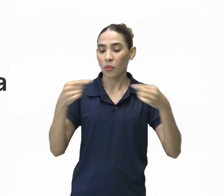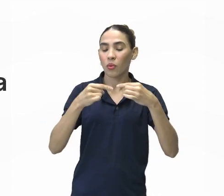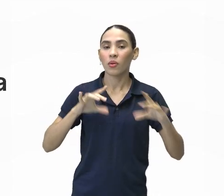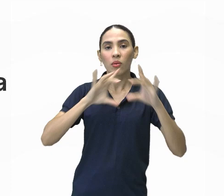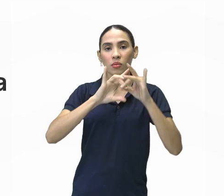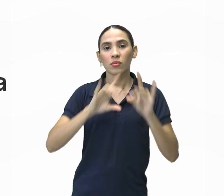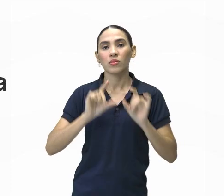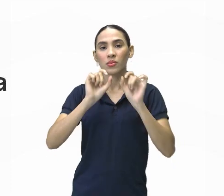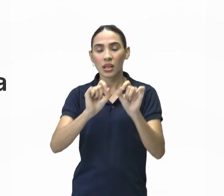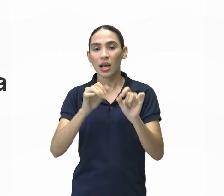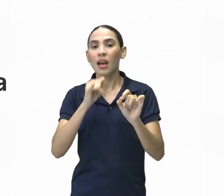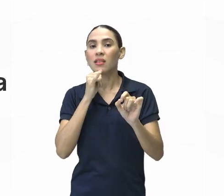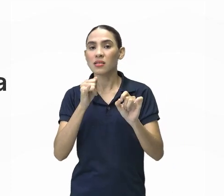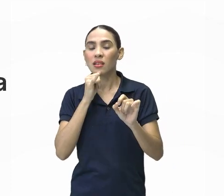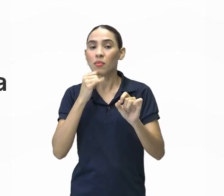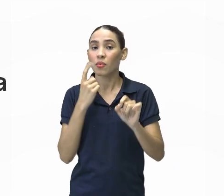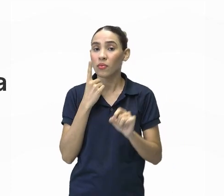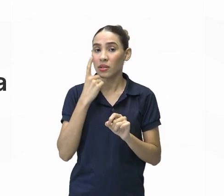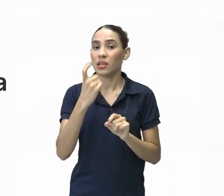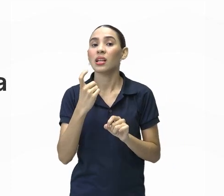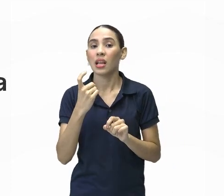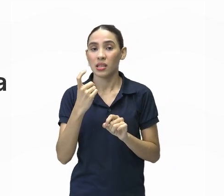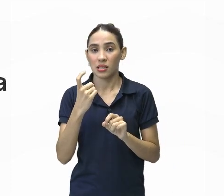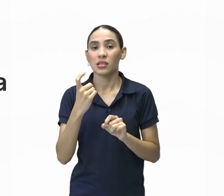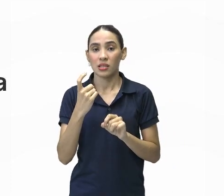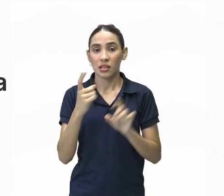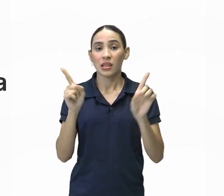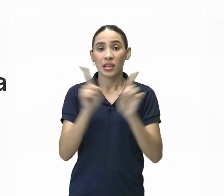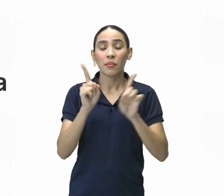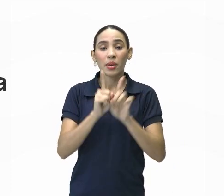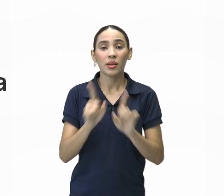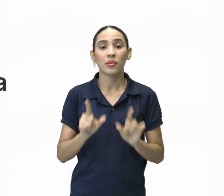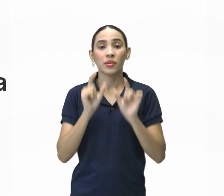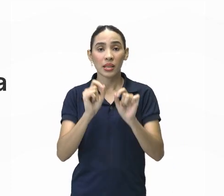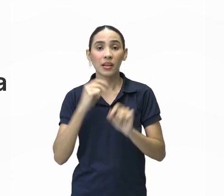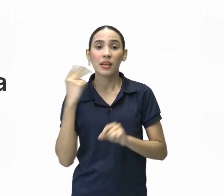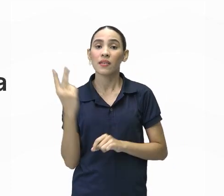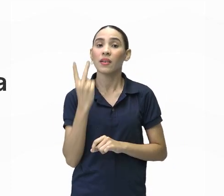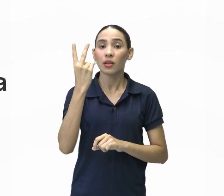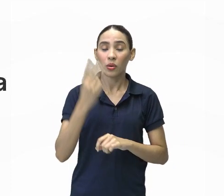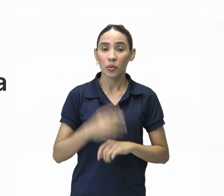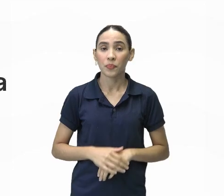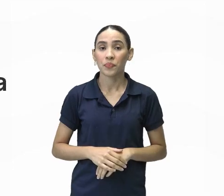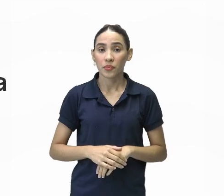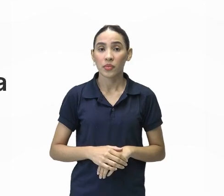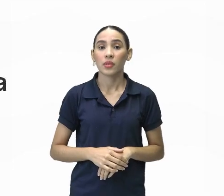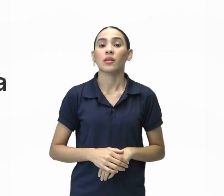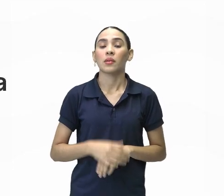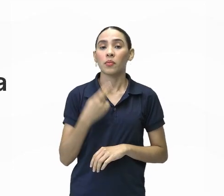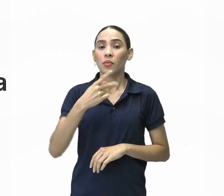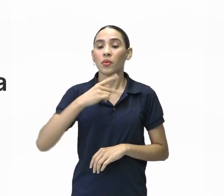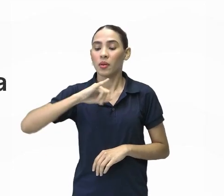associado a determinado interesse e determinado valor para o seu